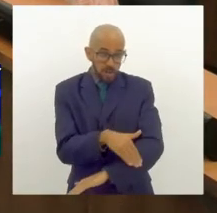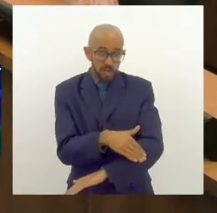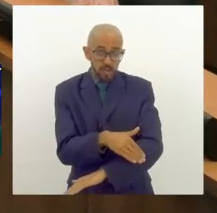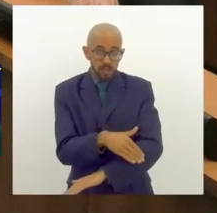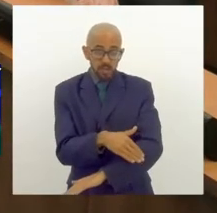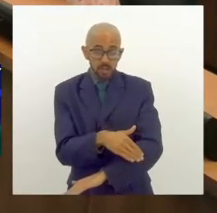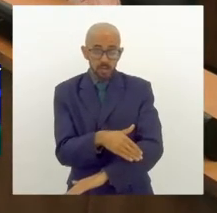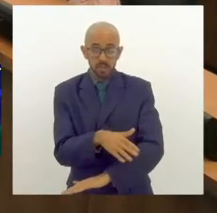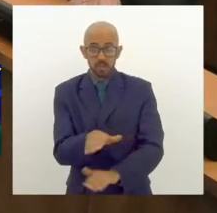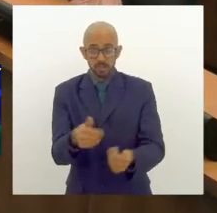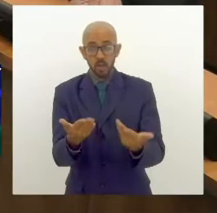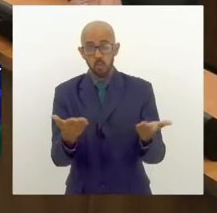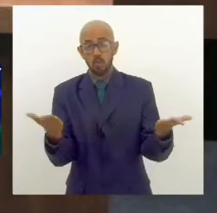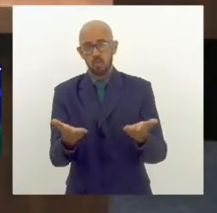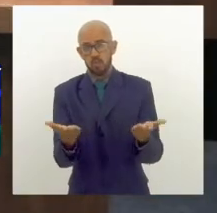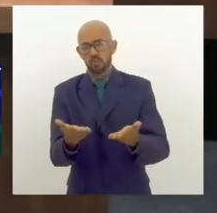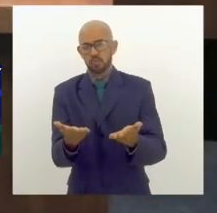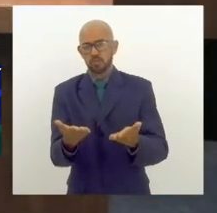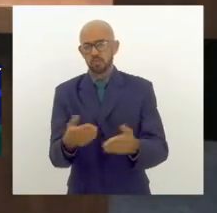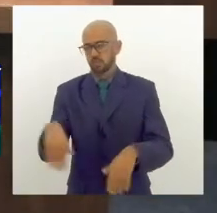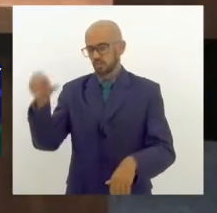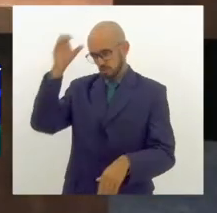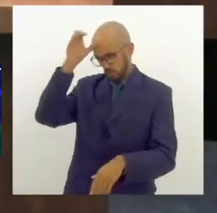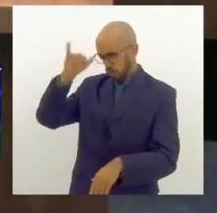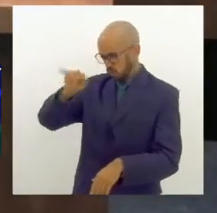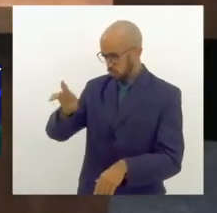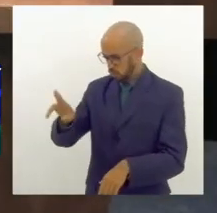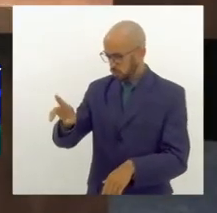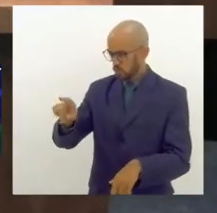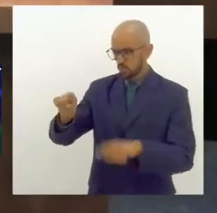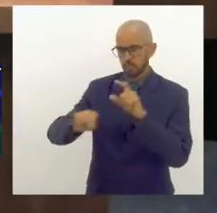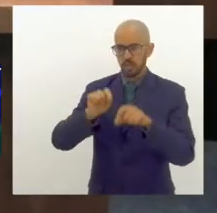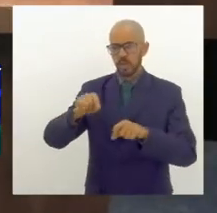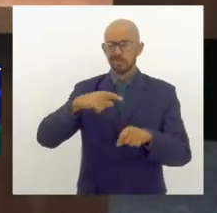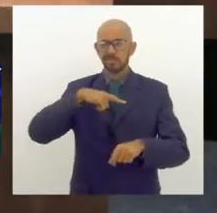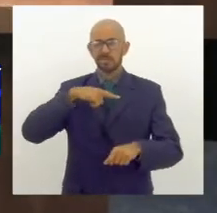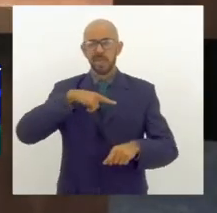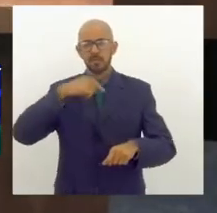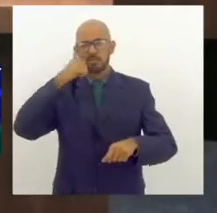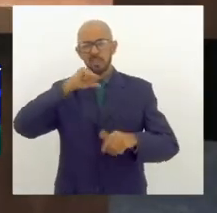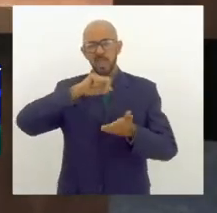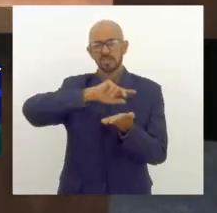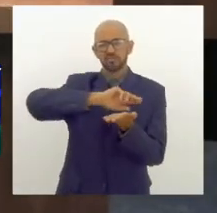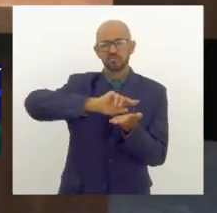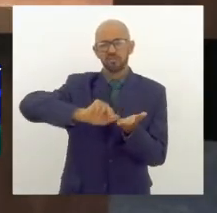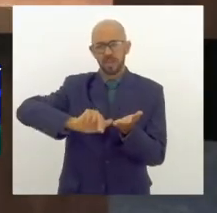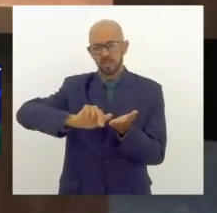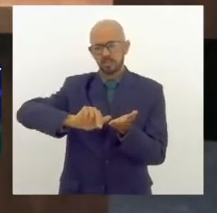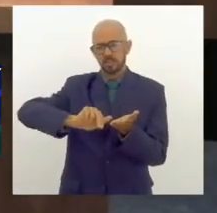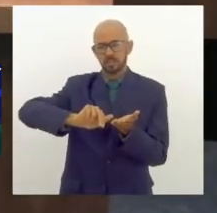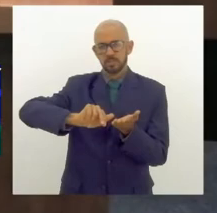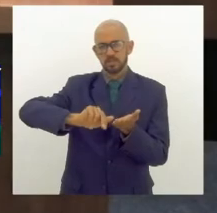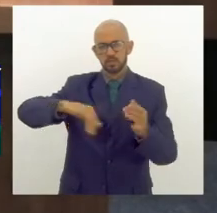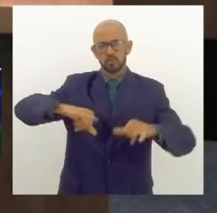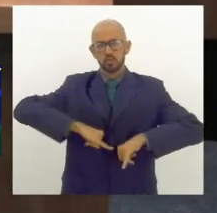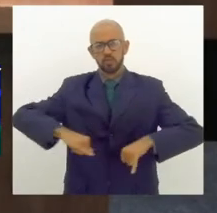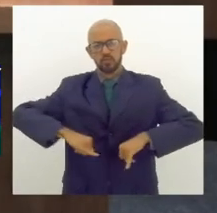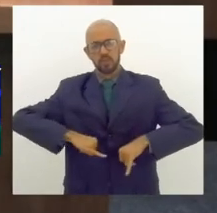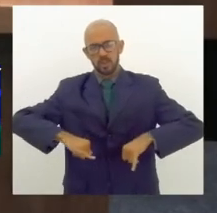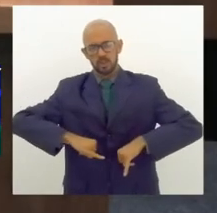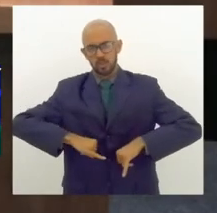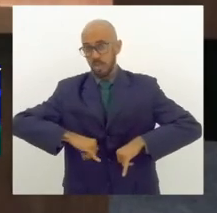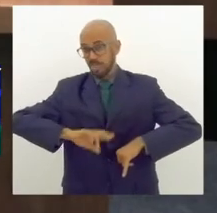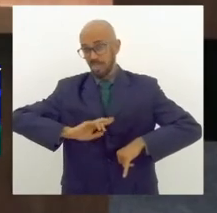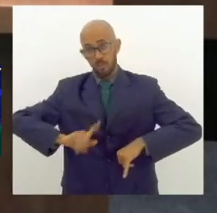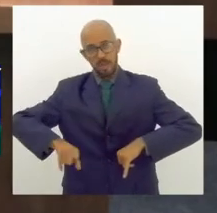Então, hoje, deputada Tia Ju, nós temos muitas mulheres padecendo, sofrendo, não